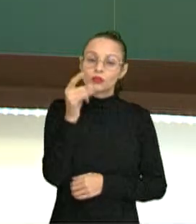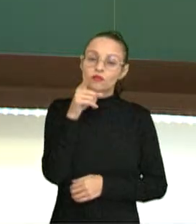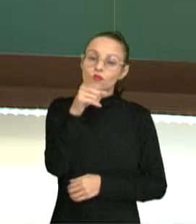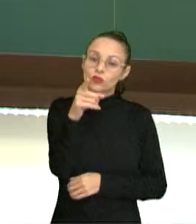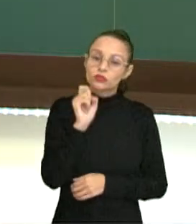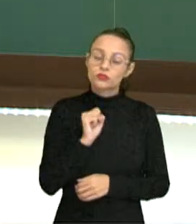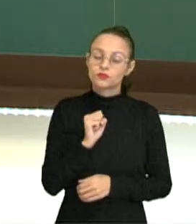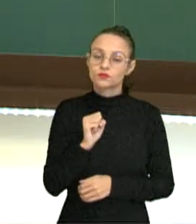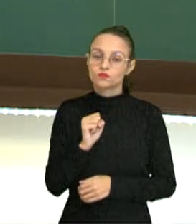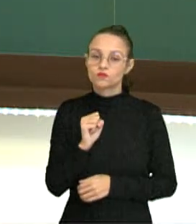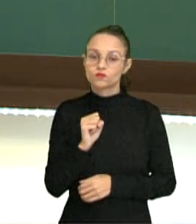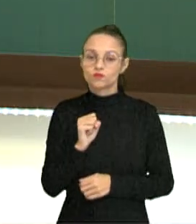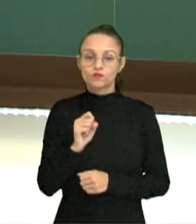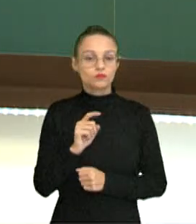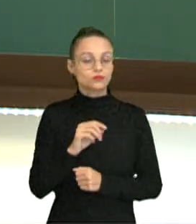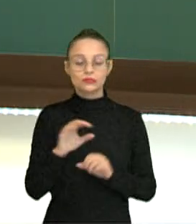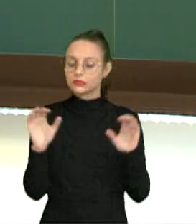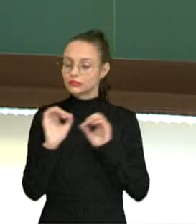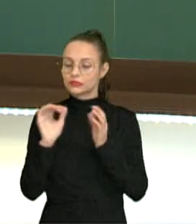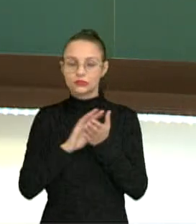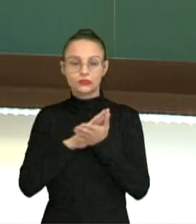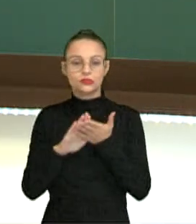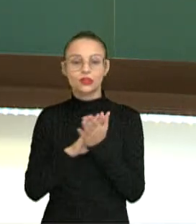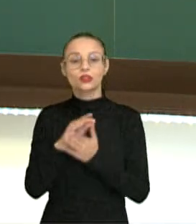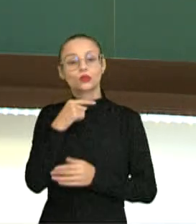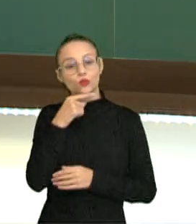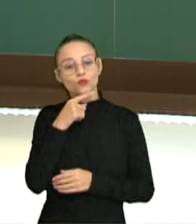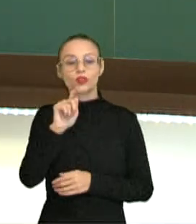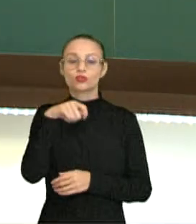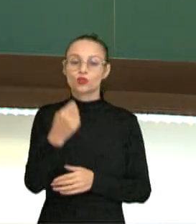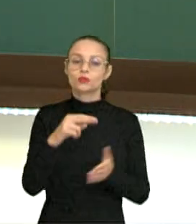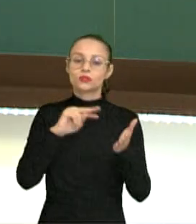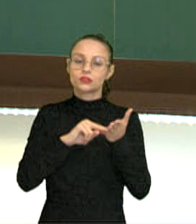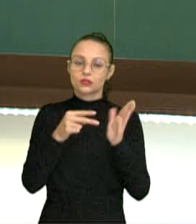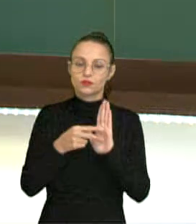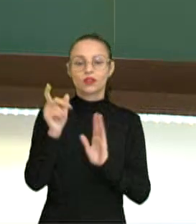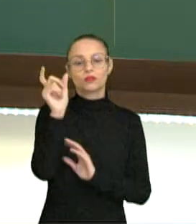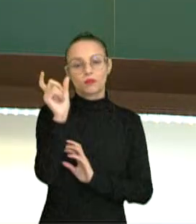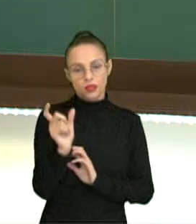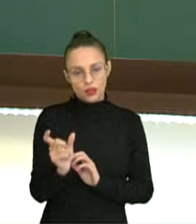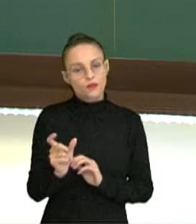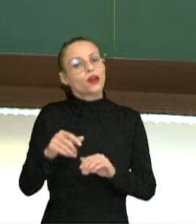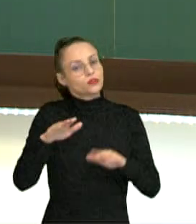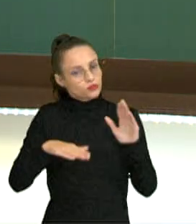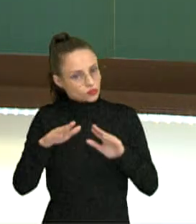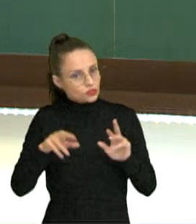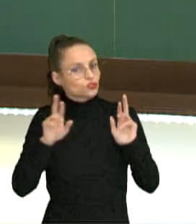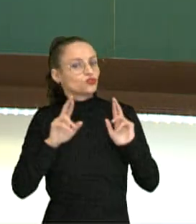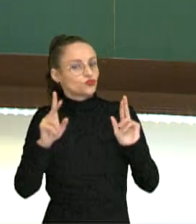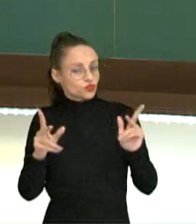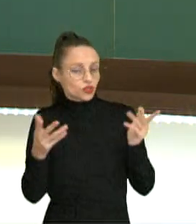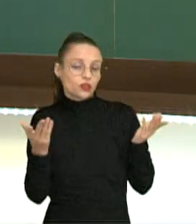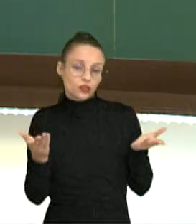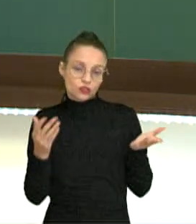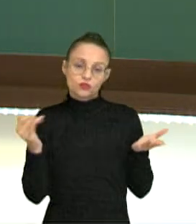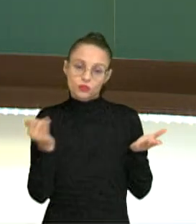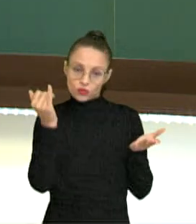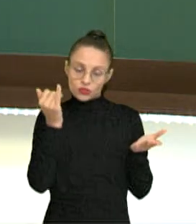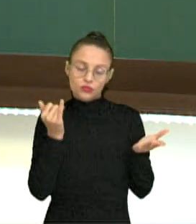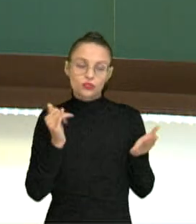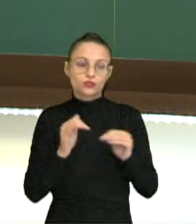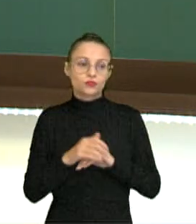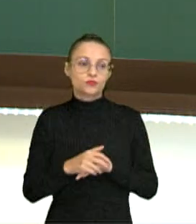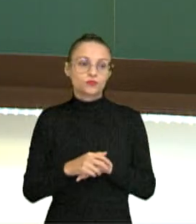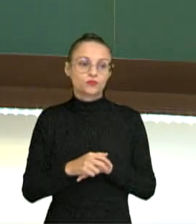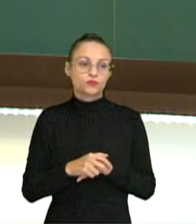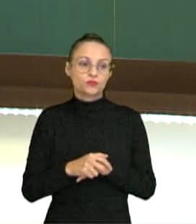você não ter dúvidas quanto ao significado de algumas palavras que por vezes são diferentes aqui no texto